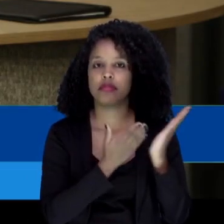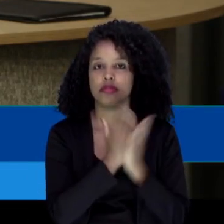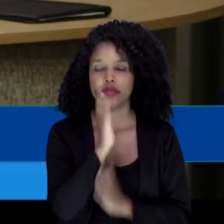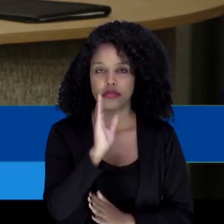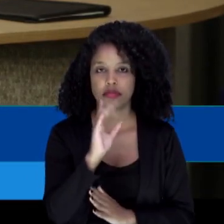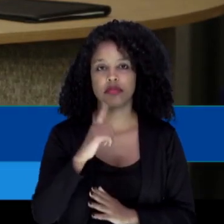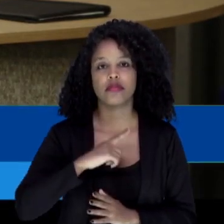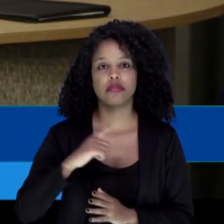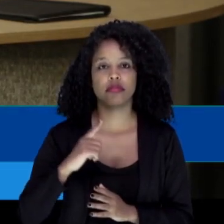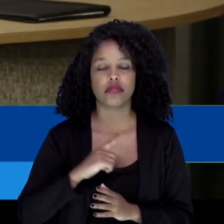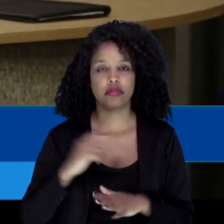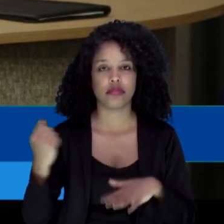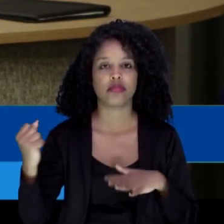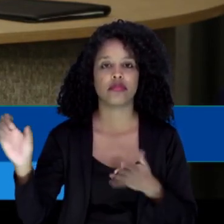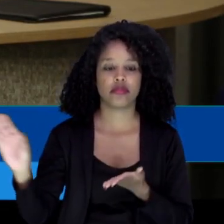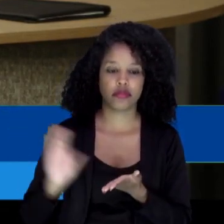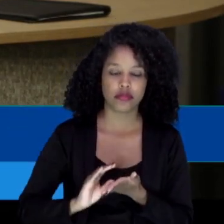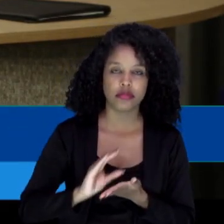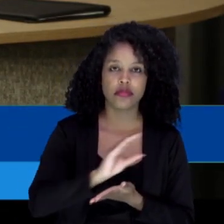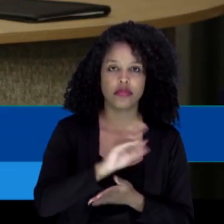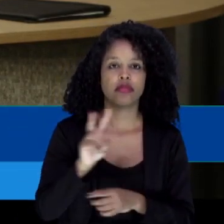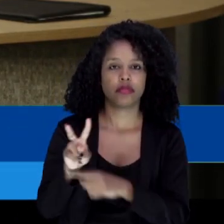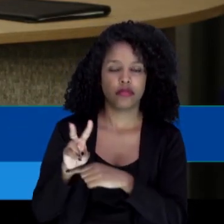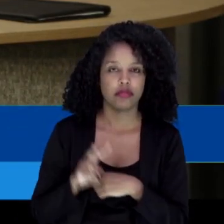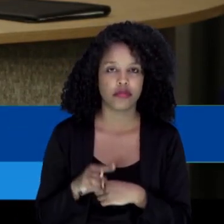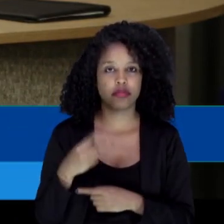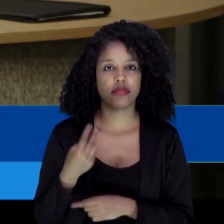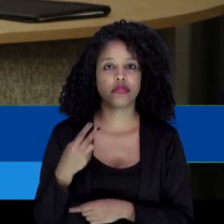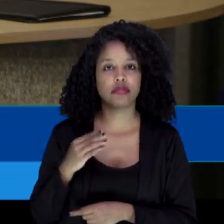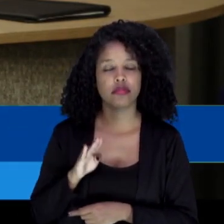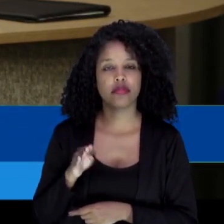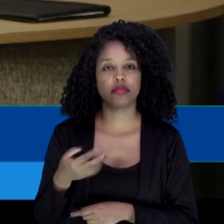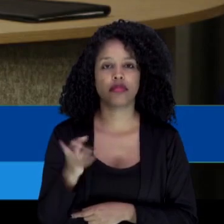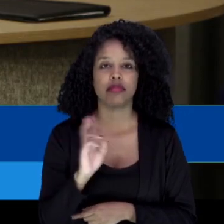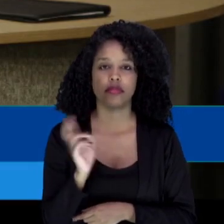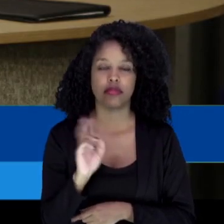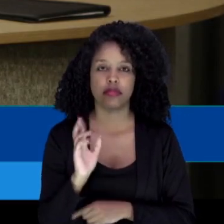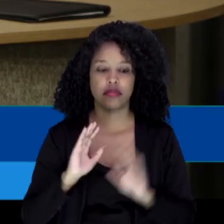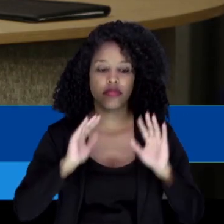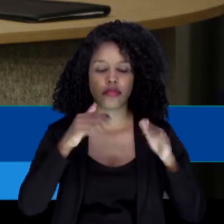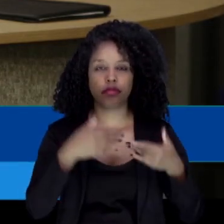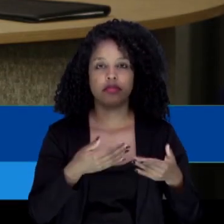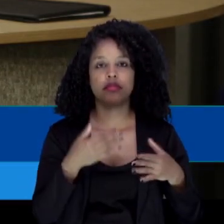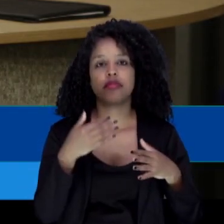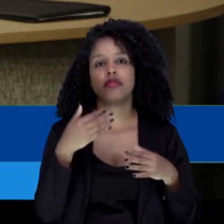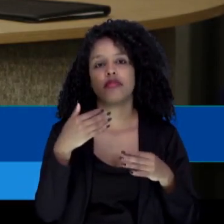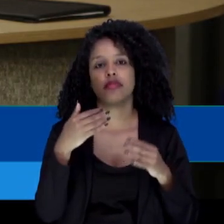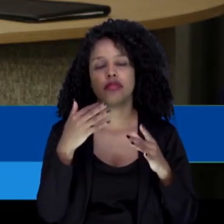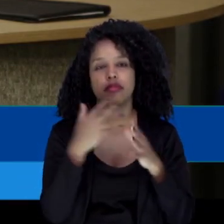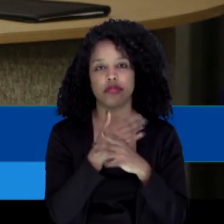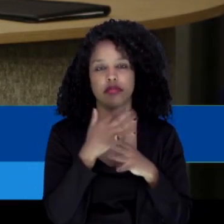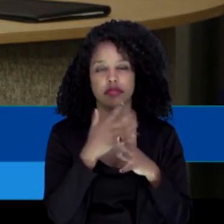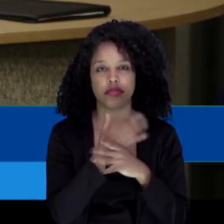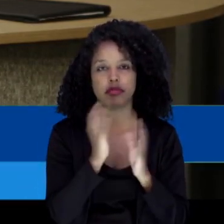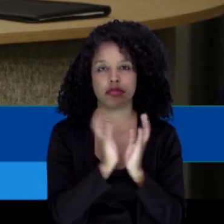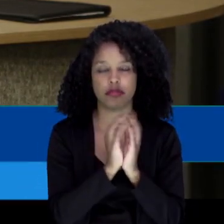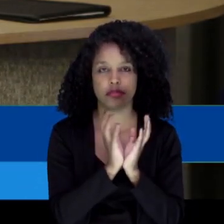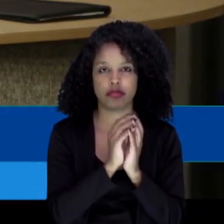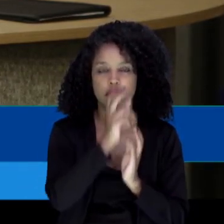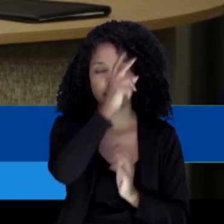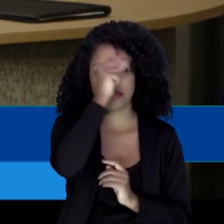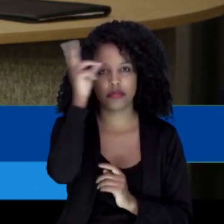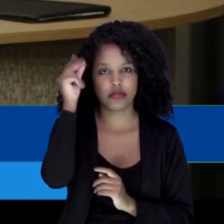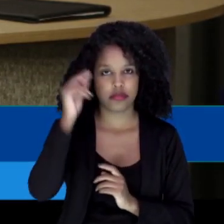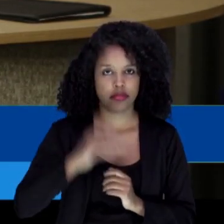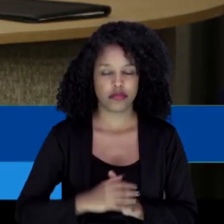bilhões deais concedido pelo bid à prefeitura da cidade do Recife duere vem